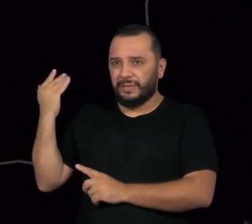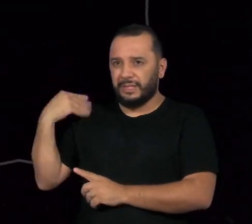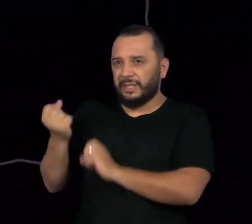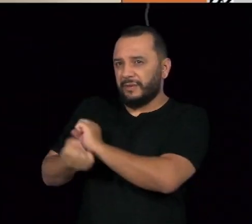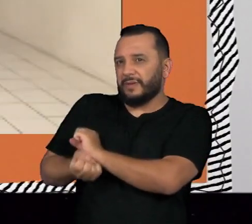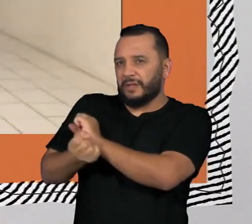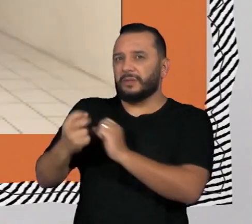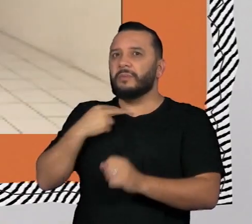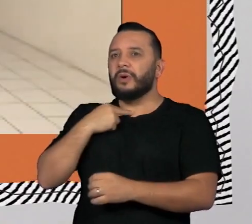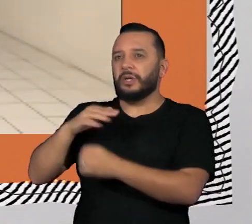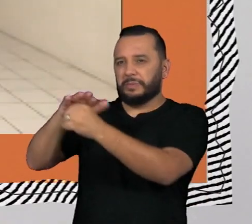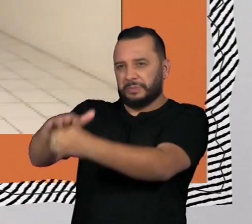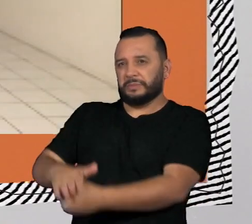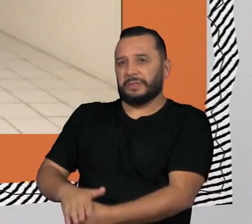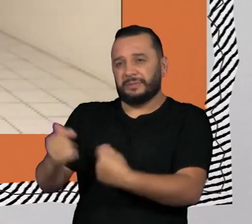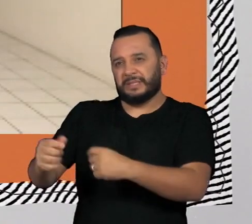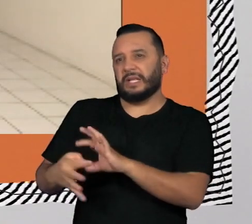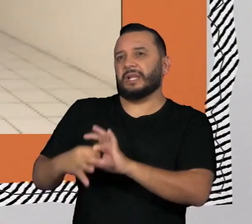libertar.